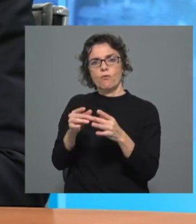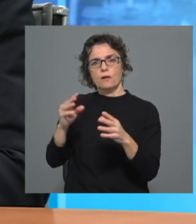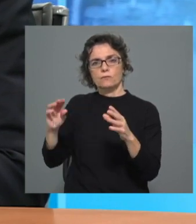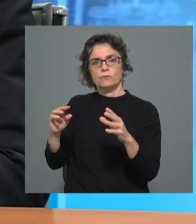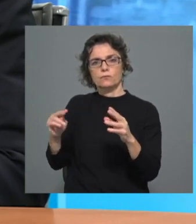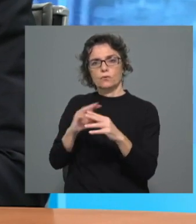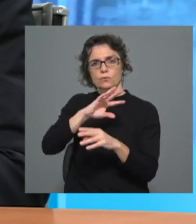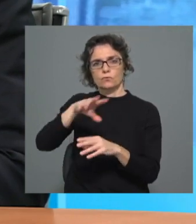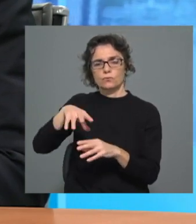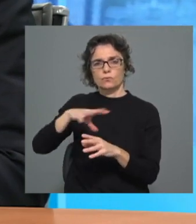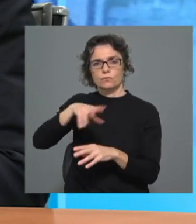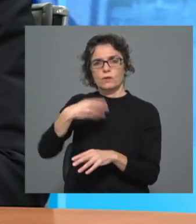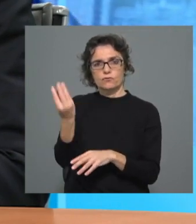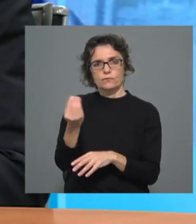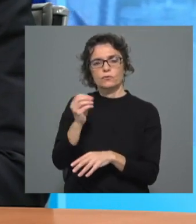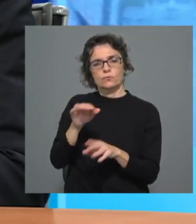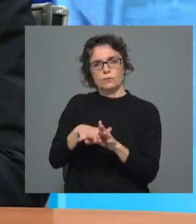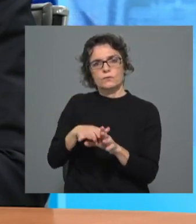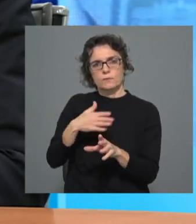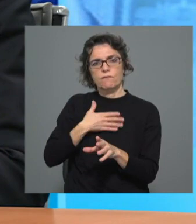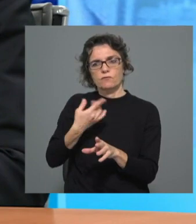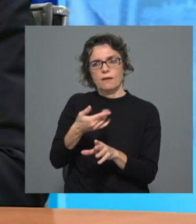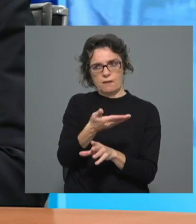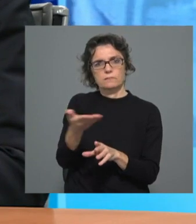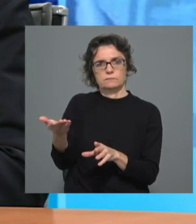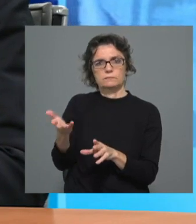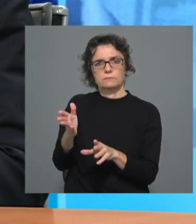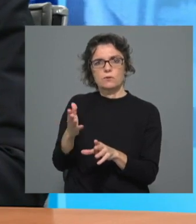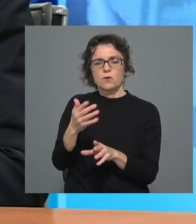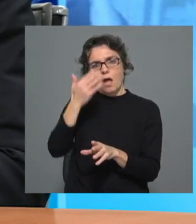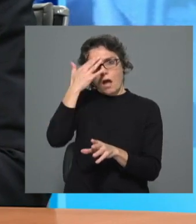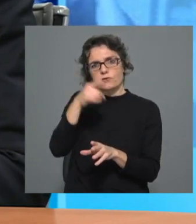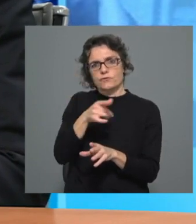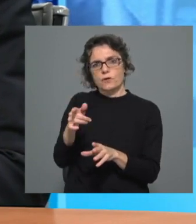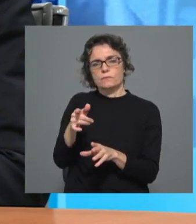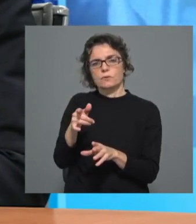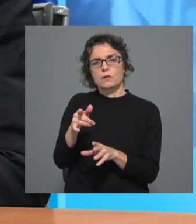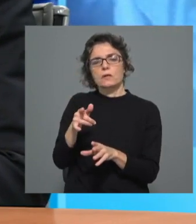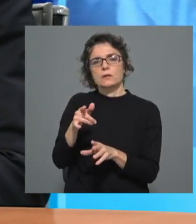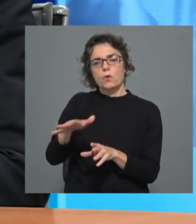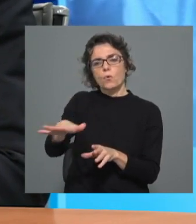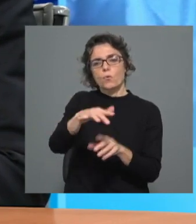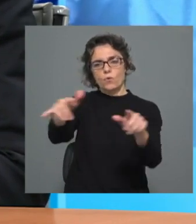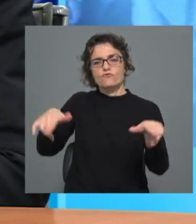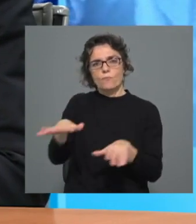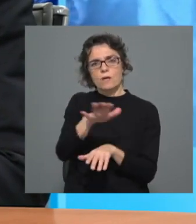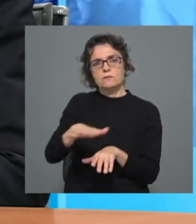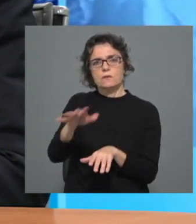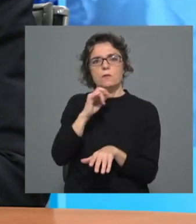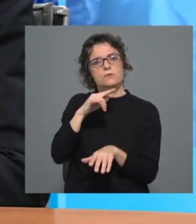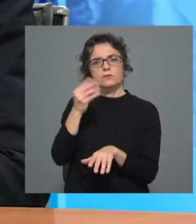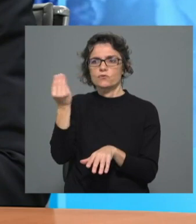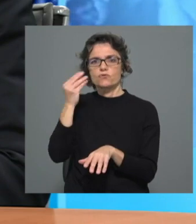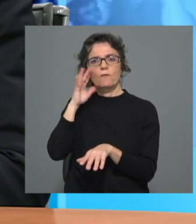interesse em participar de alguma maneira. Nós julgamos que os seus espaços de culto podem ser lugares visitados pelos